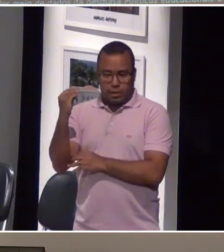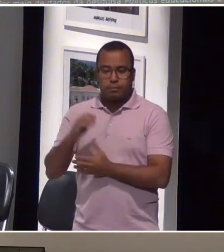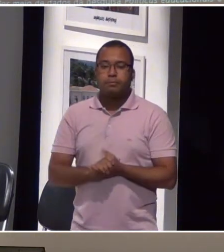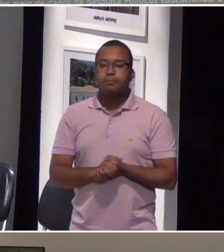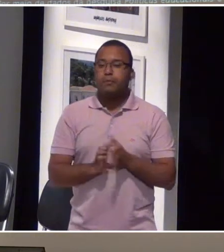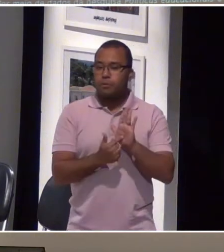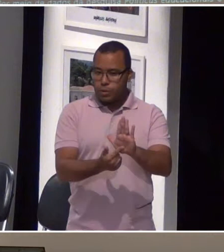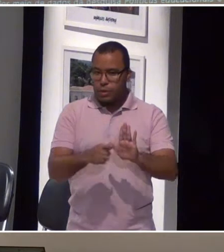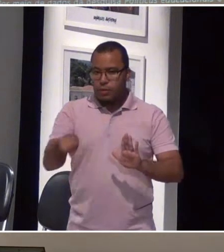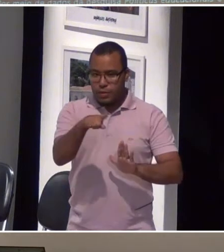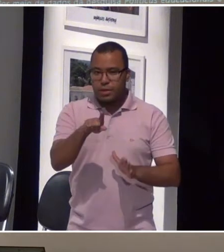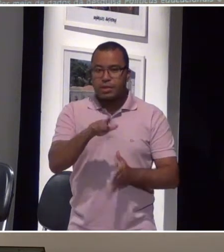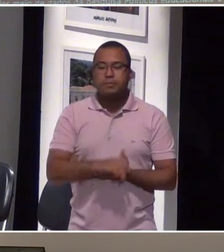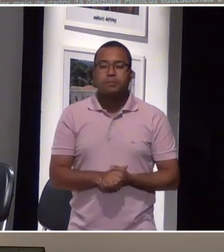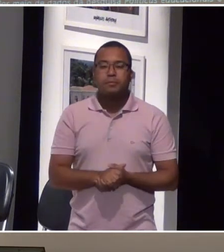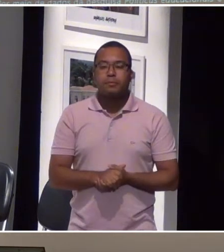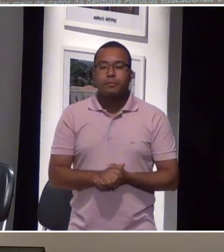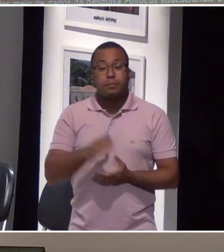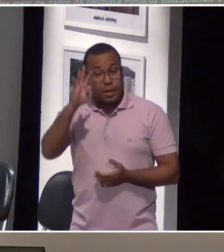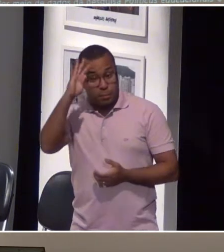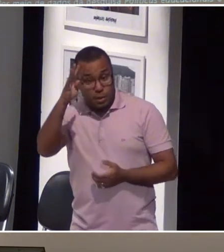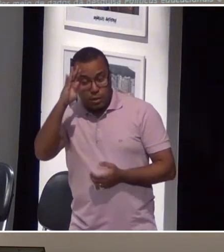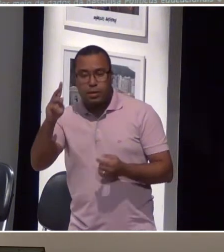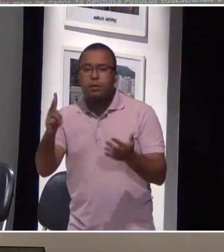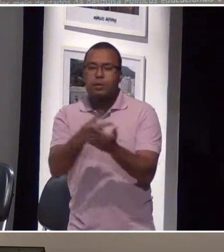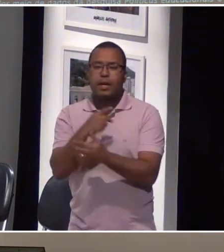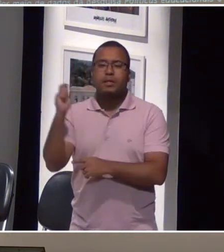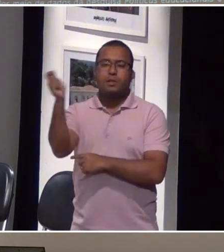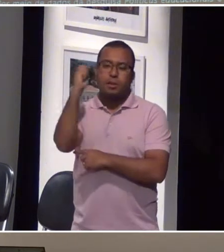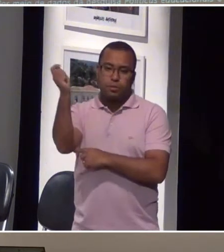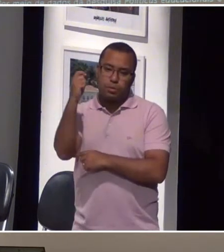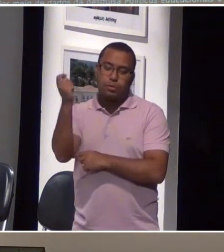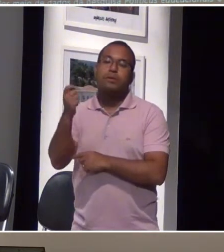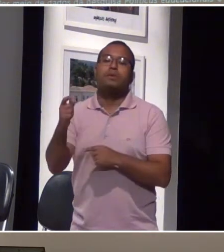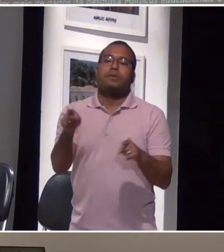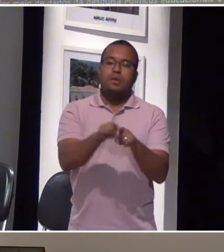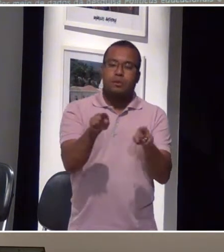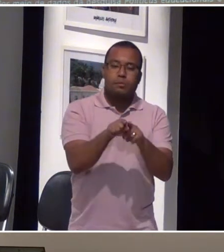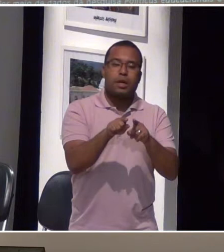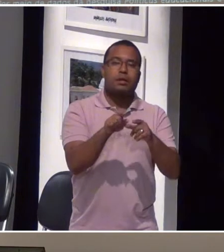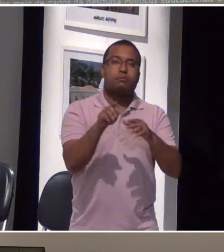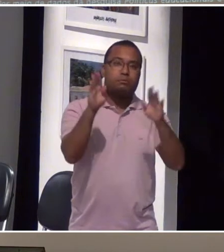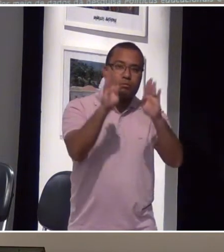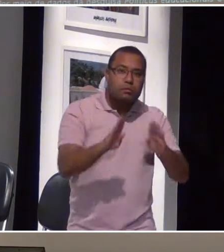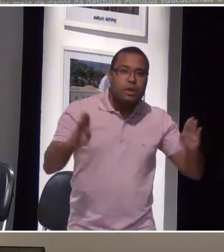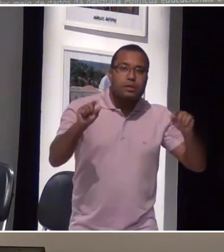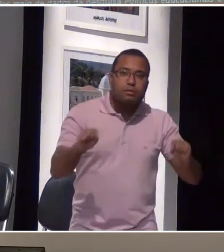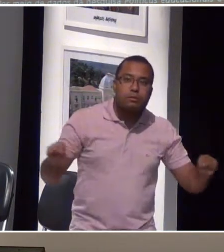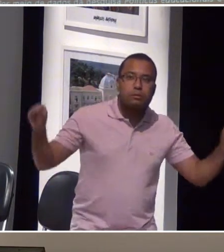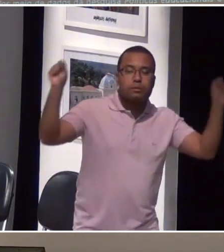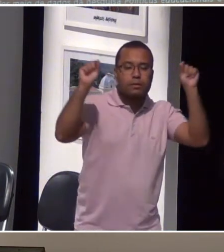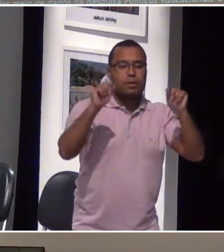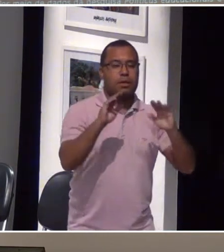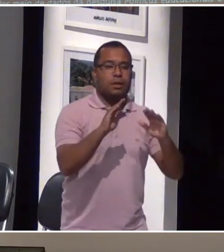trazer um pouco disso para vocês também, né? Eu imagino que, assim como está acontecendo no Rio Grande do Sul, talvez em quase todo o Brasil,